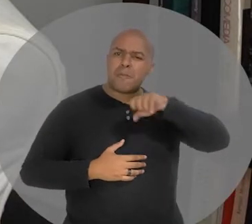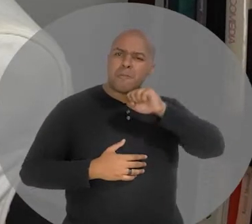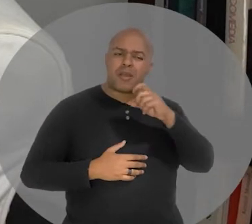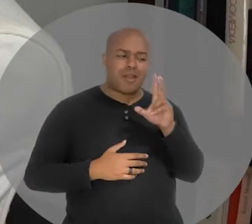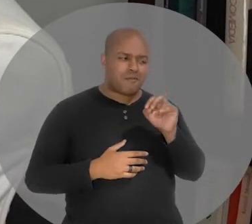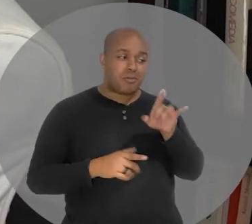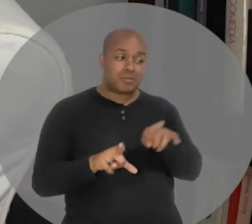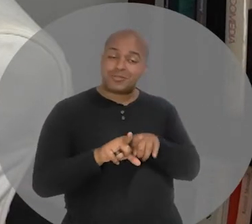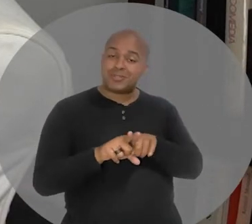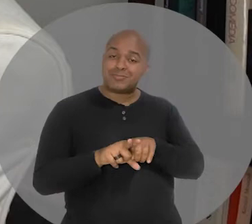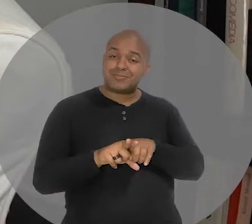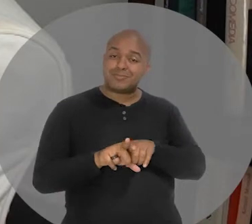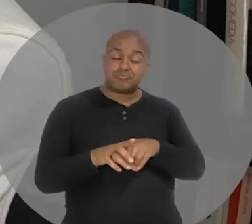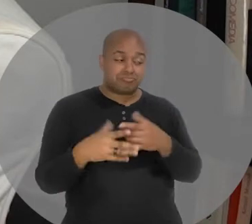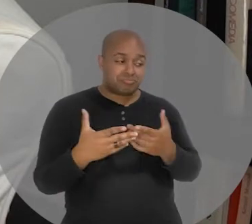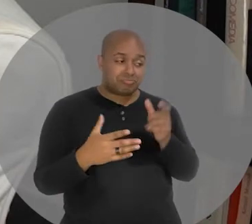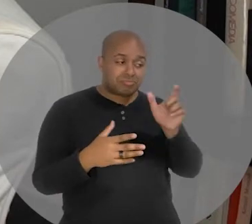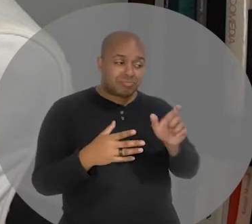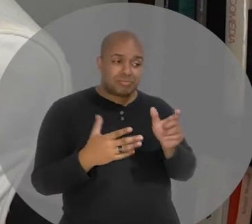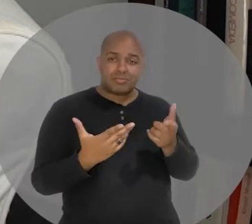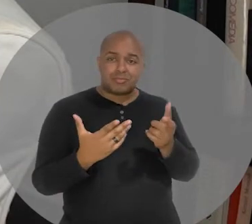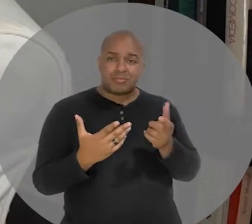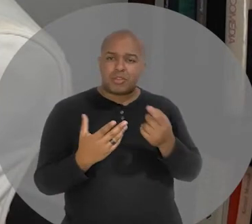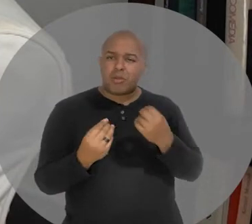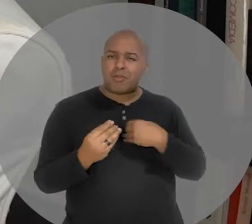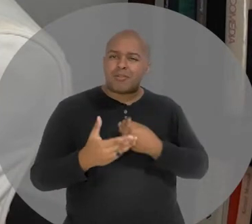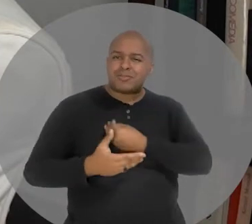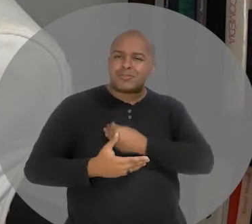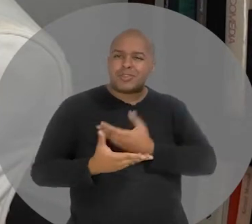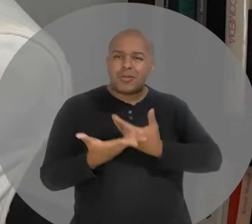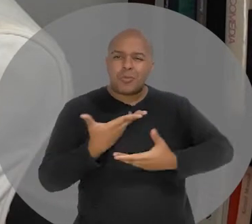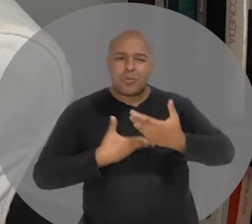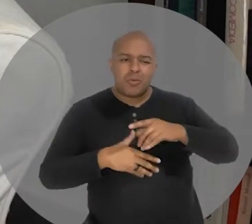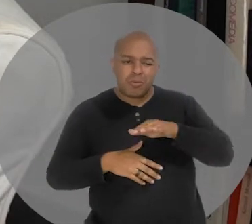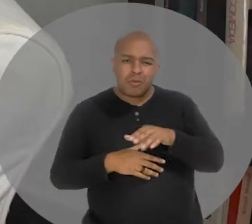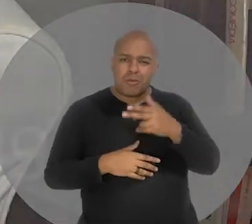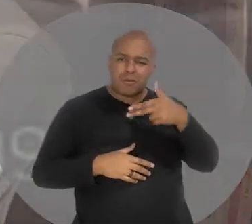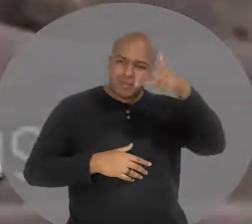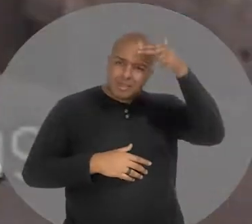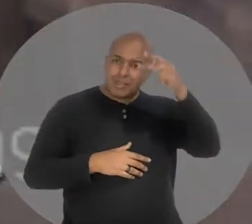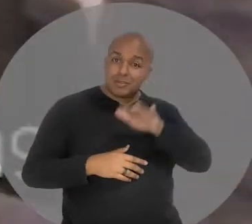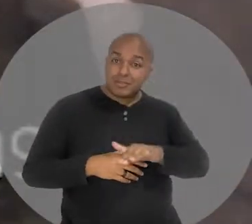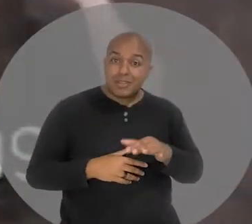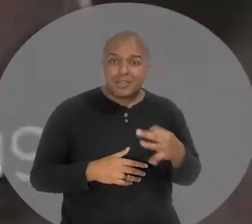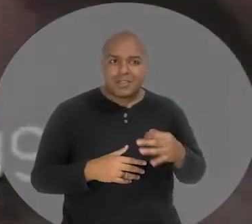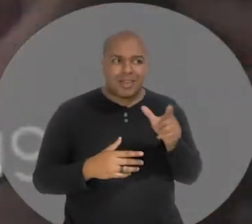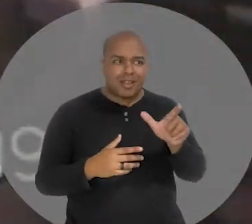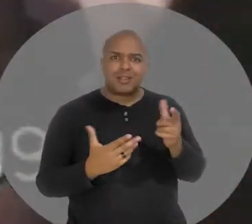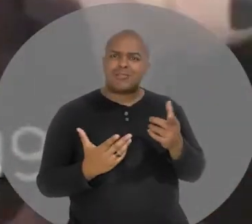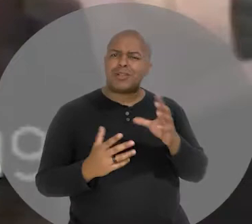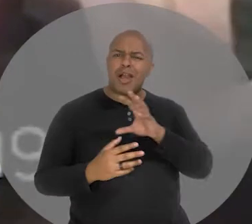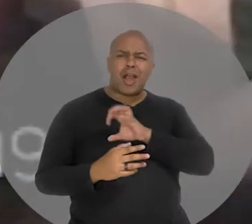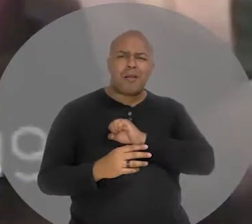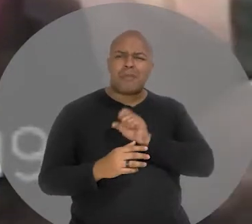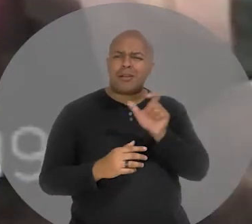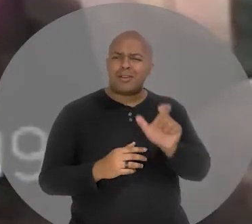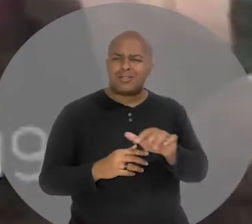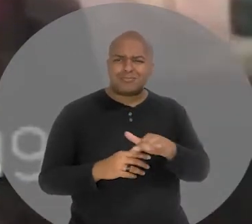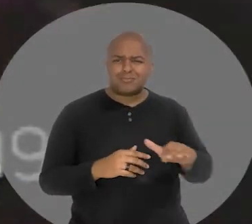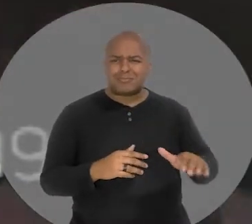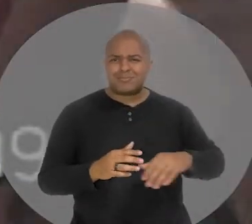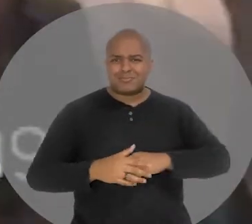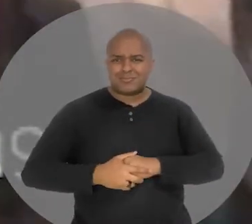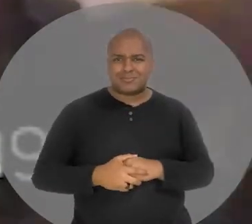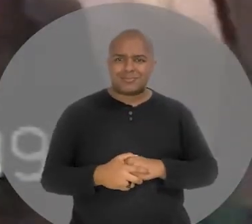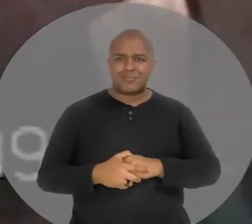também. Então ela conviveu muito com os netos pequenos, né? E ela 11 de novembro de 97,